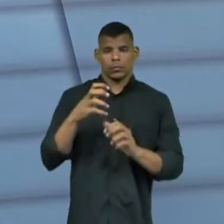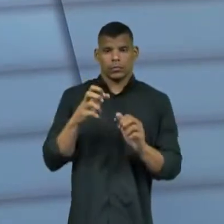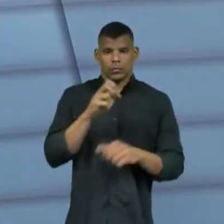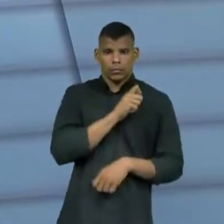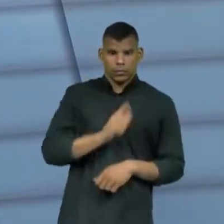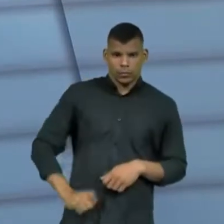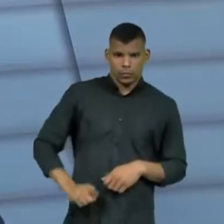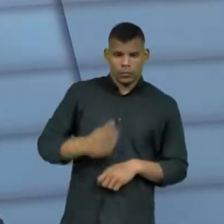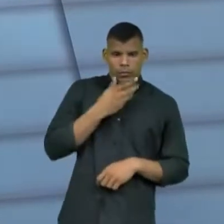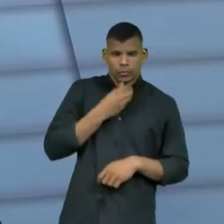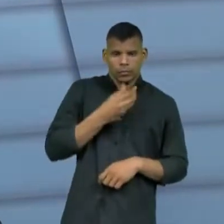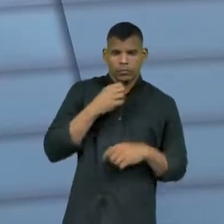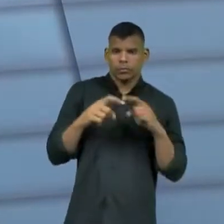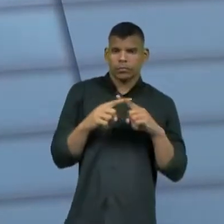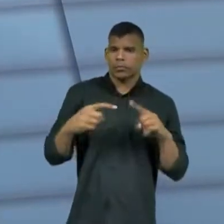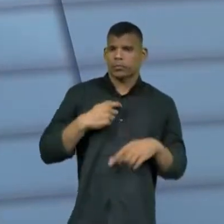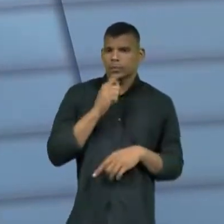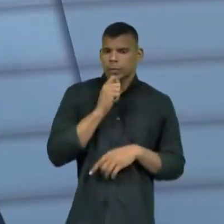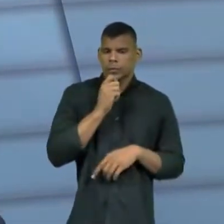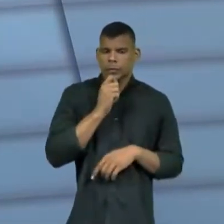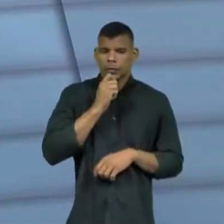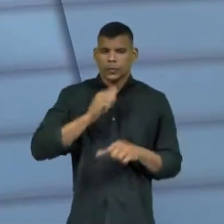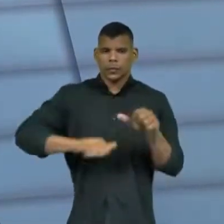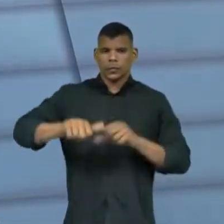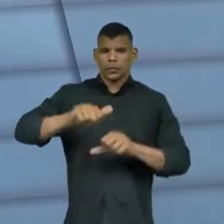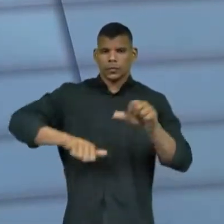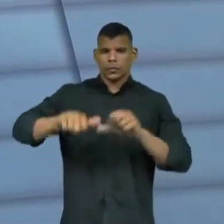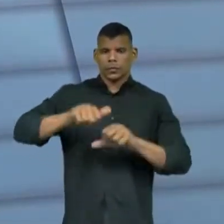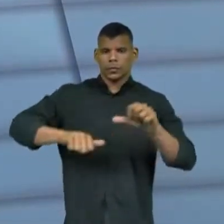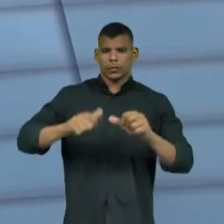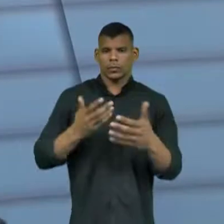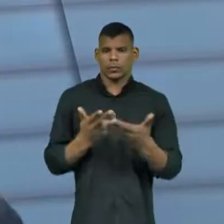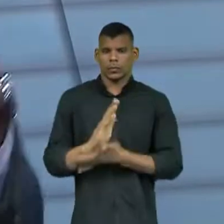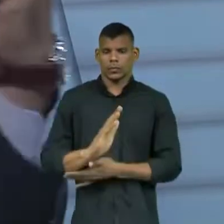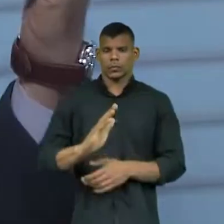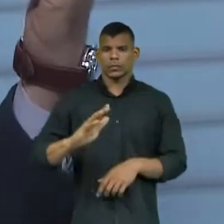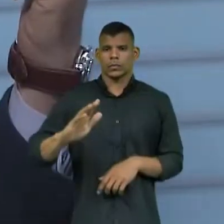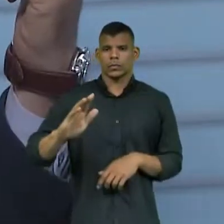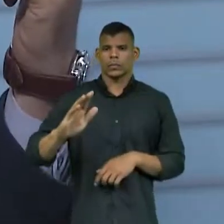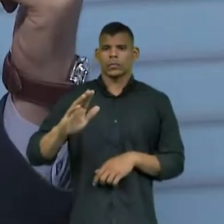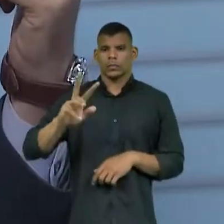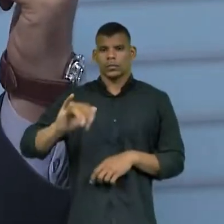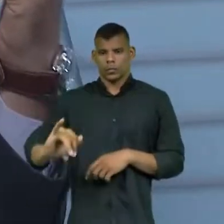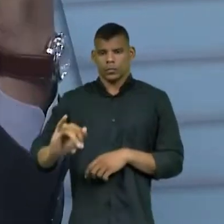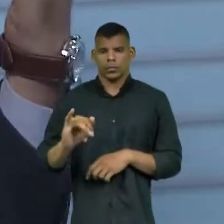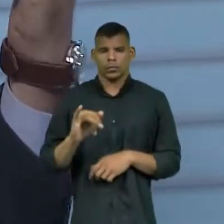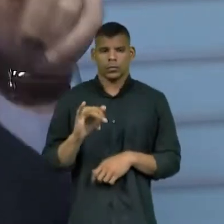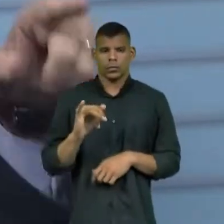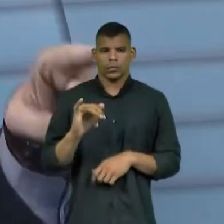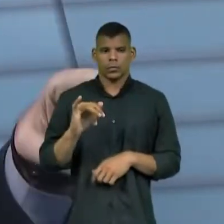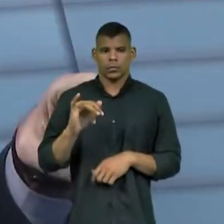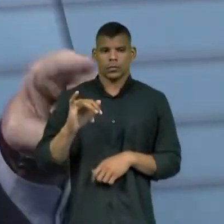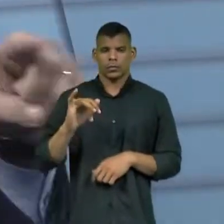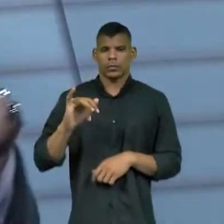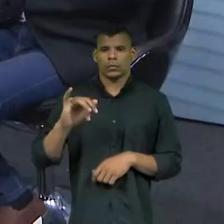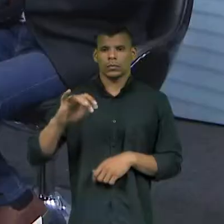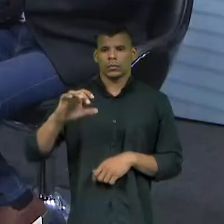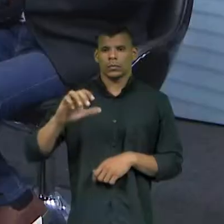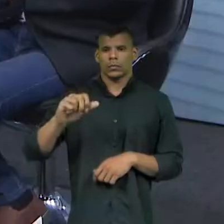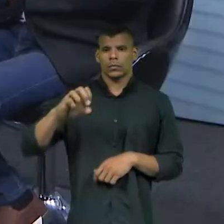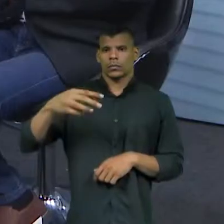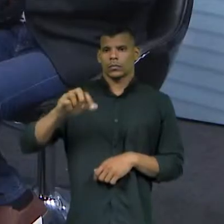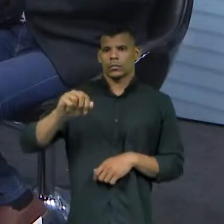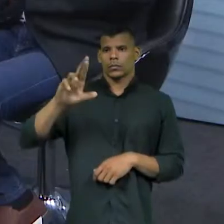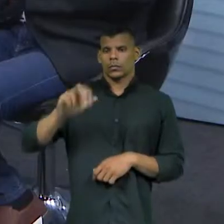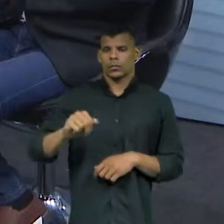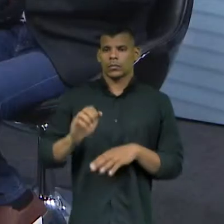Paulo, e ainda não foram modificadas, não foi aprovado no Senado, que vai para a Câmara depois. É porque essa visão de querer que